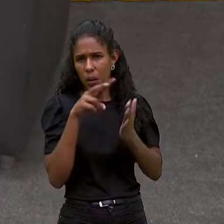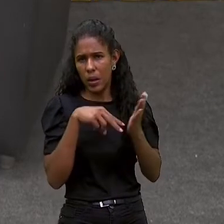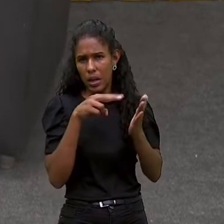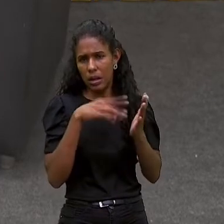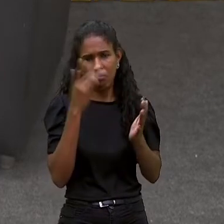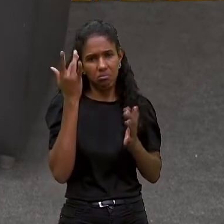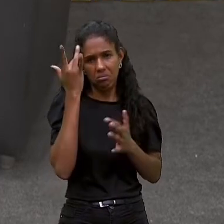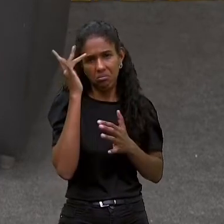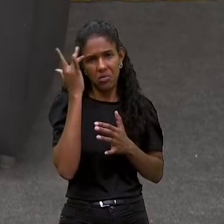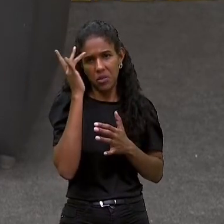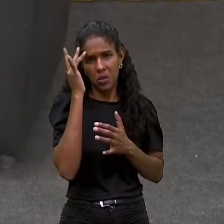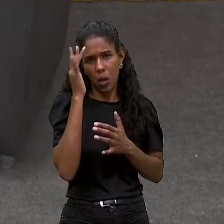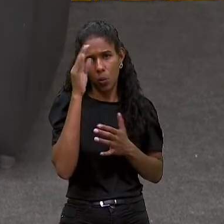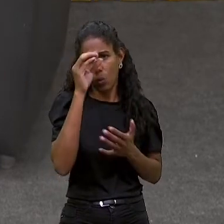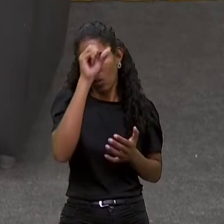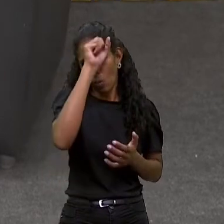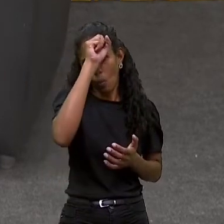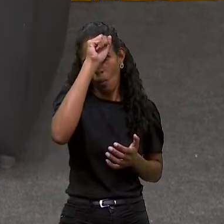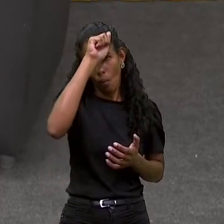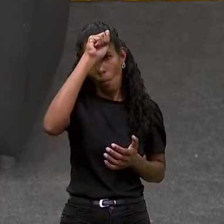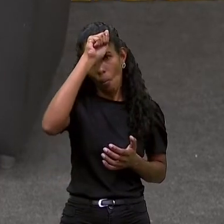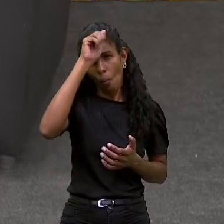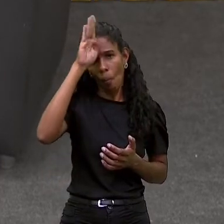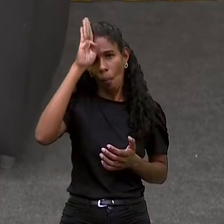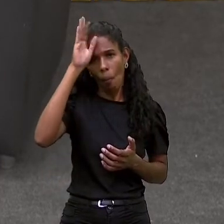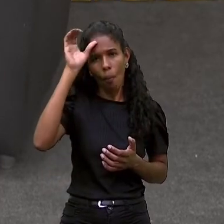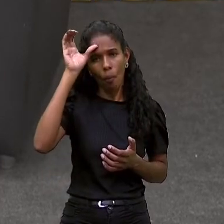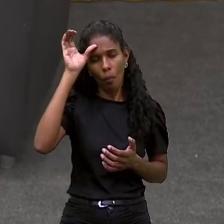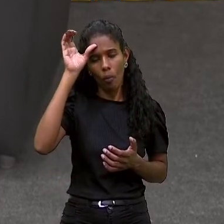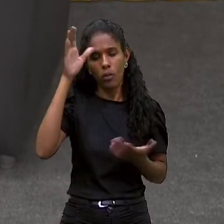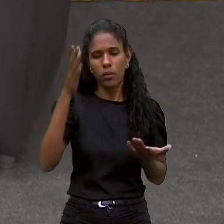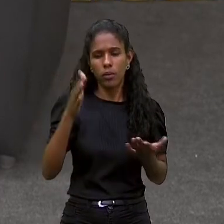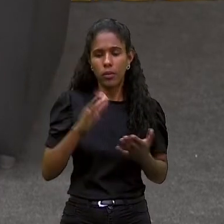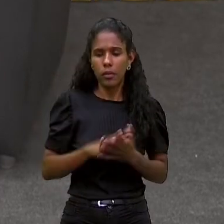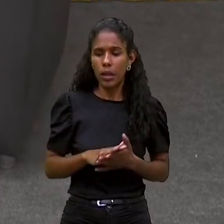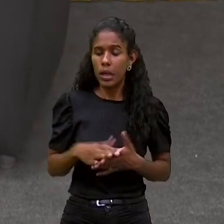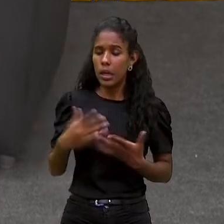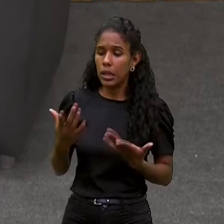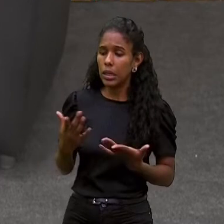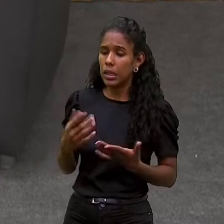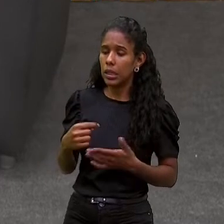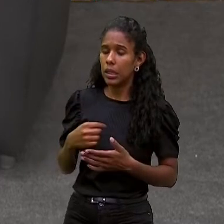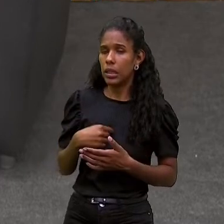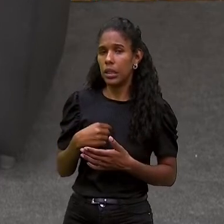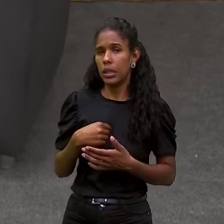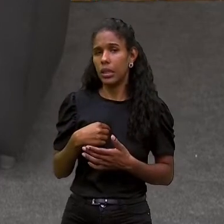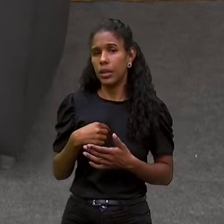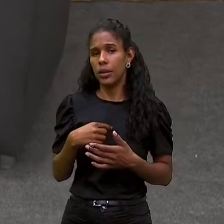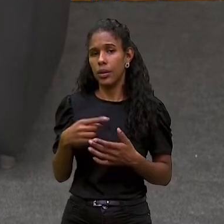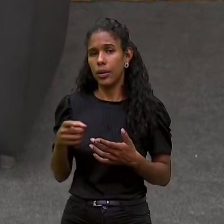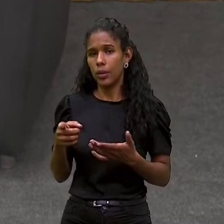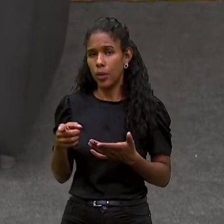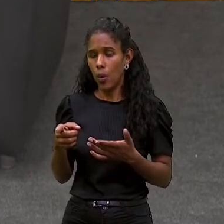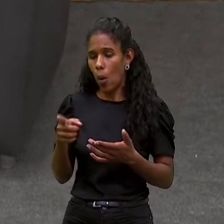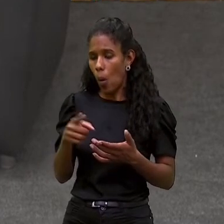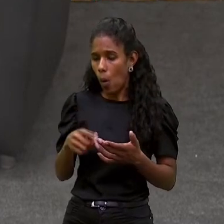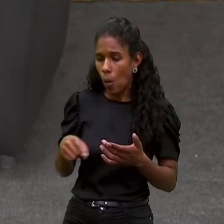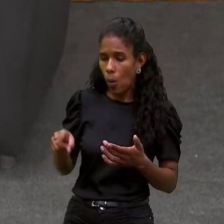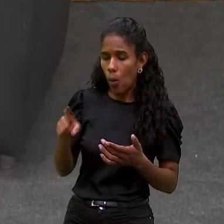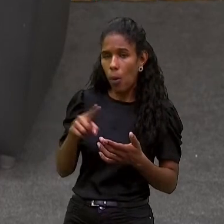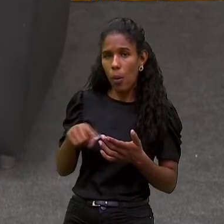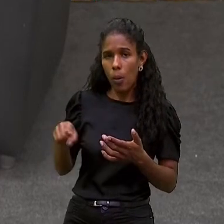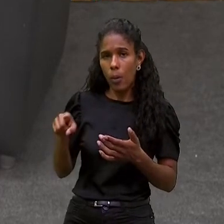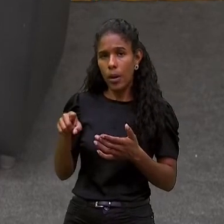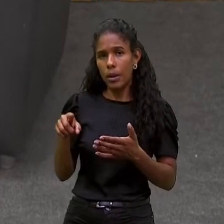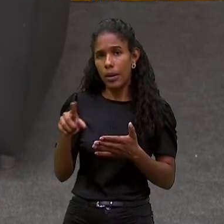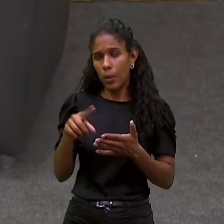Ele não sabia ler. E começa, vai, troca o pneu aqui, me cobrou até bem, porque ele percebeu que o meu pneu, ele remendou o pneu